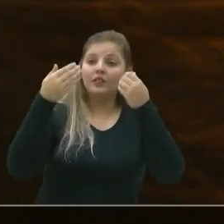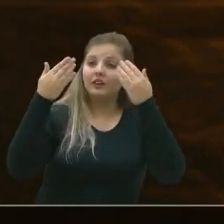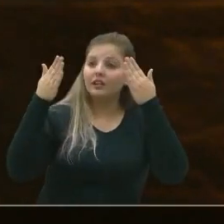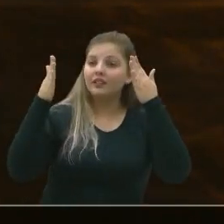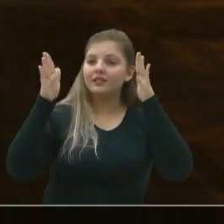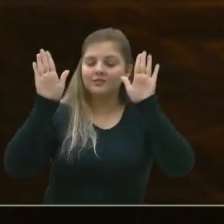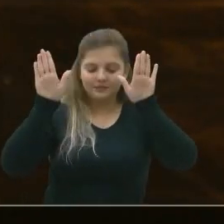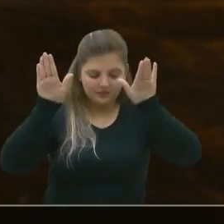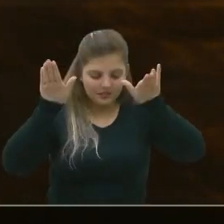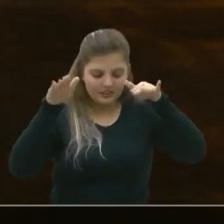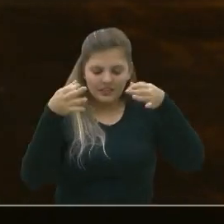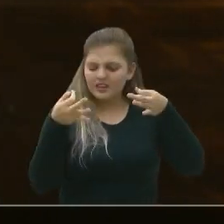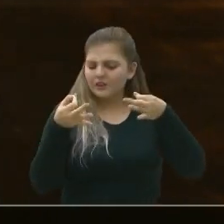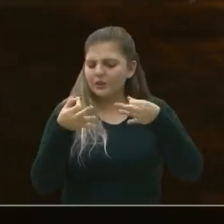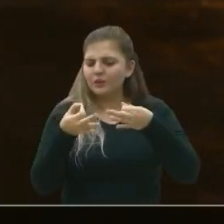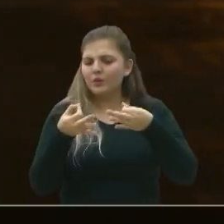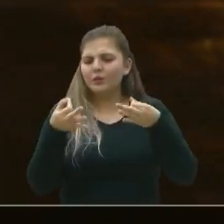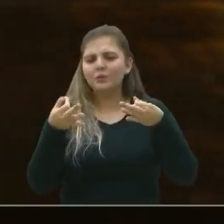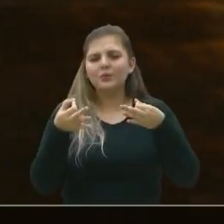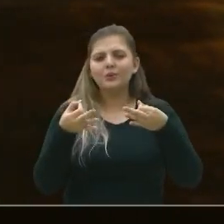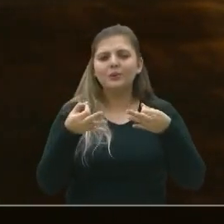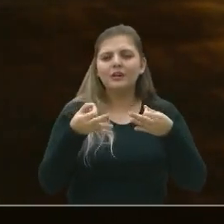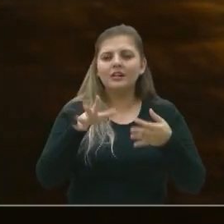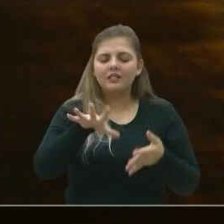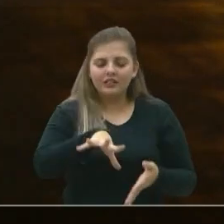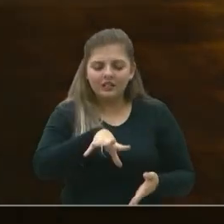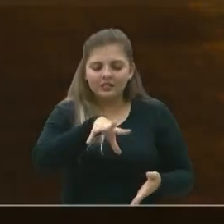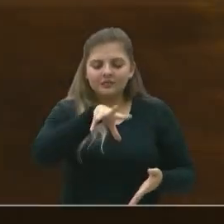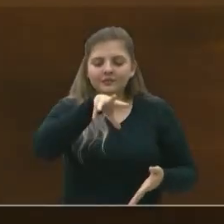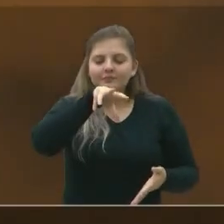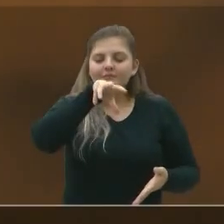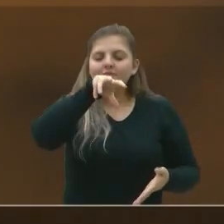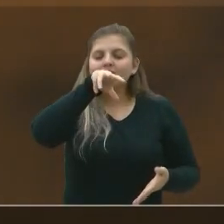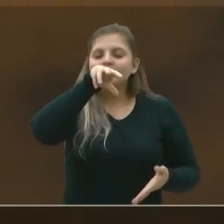Aleluia. Tão certo como o ar que